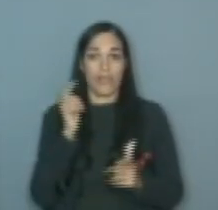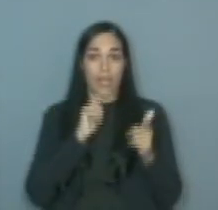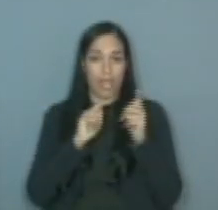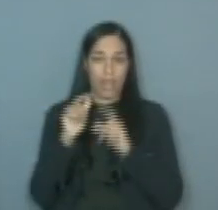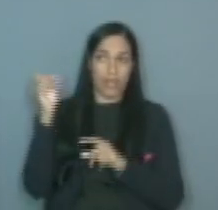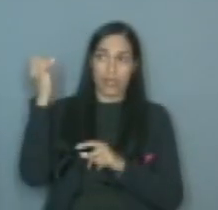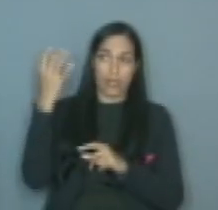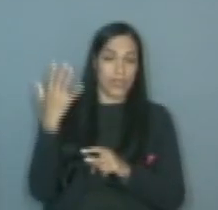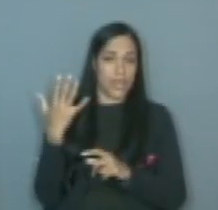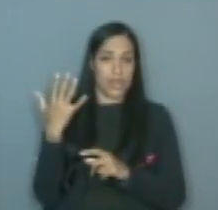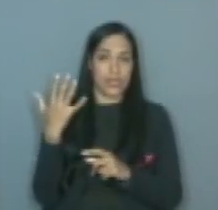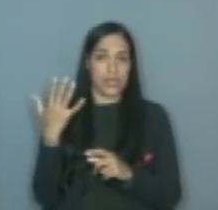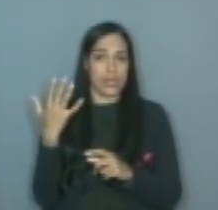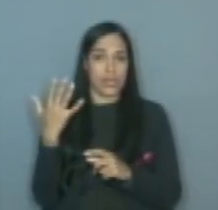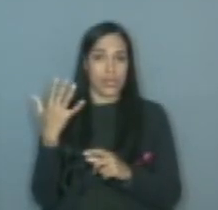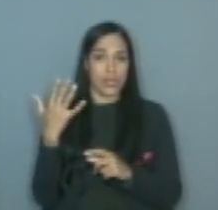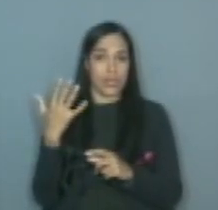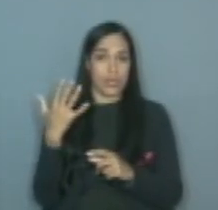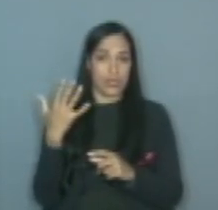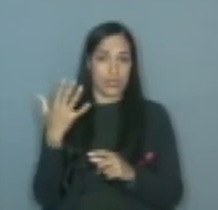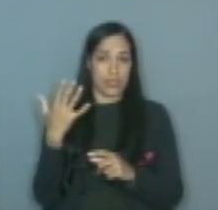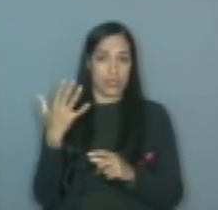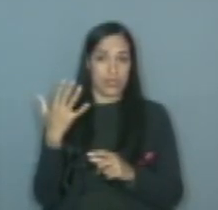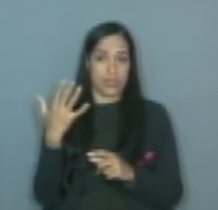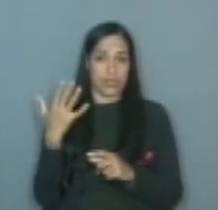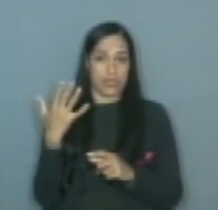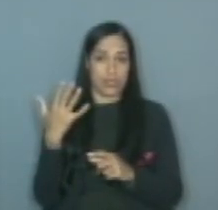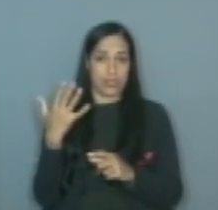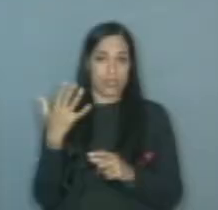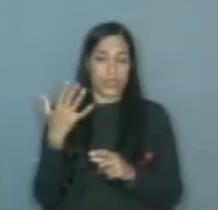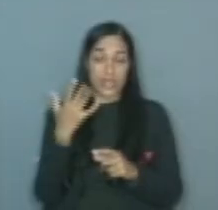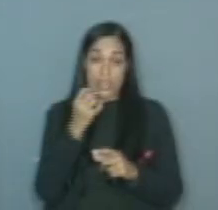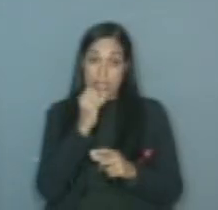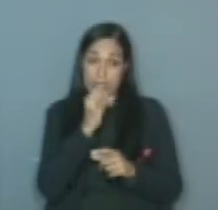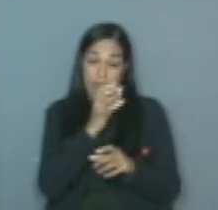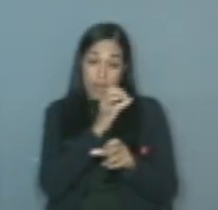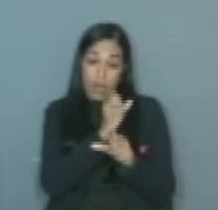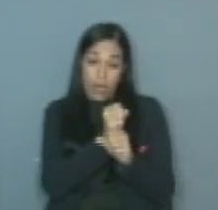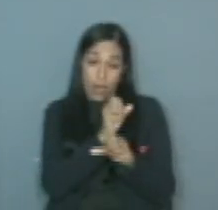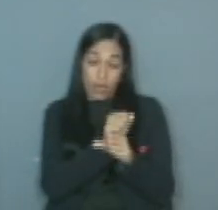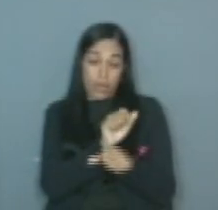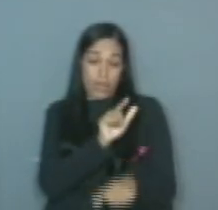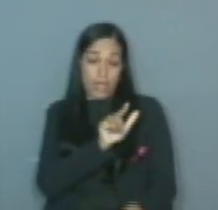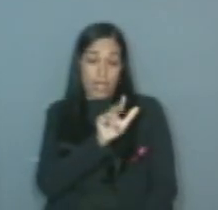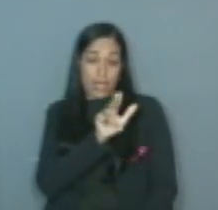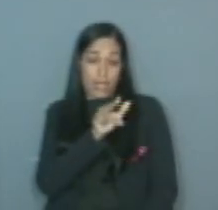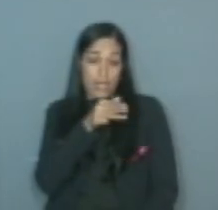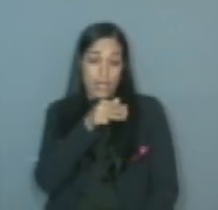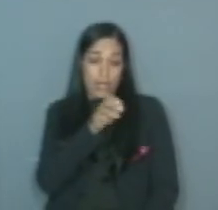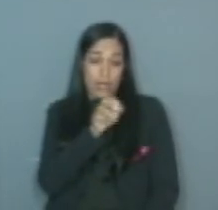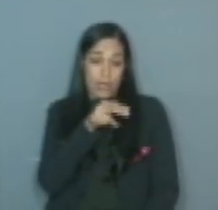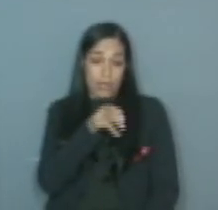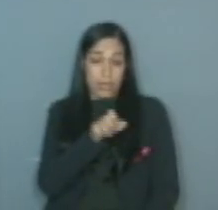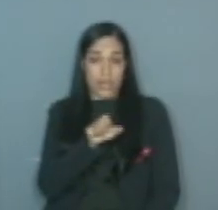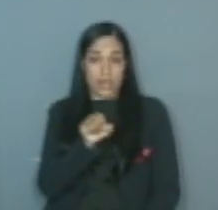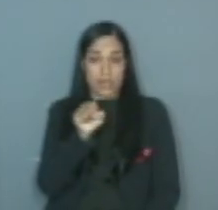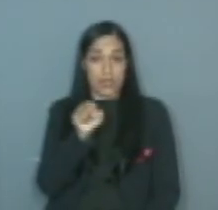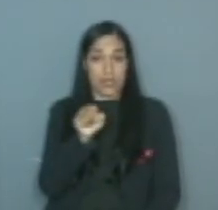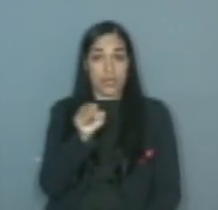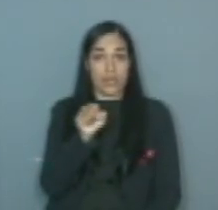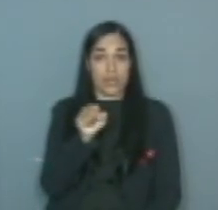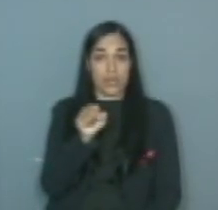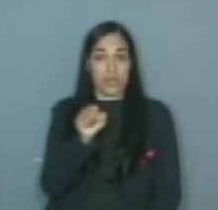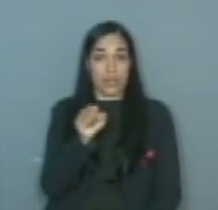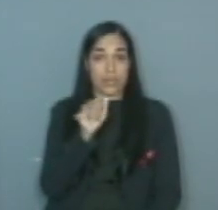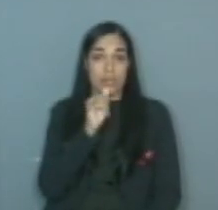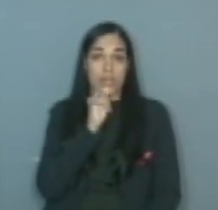iluminação. Se for medir em lumens, que é a medida de luz, se for medir em lumens, é como